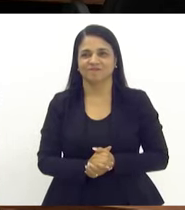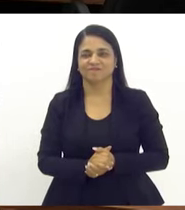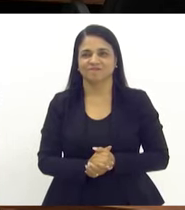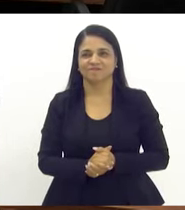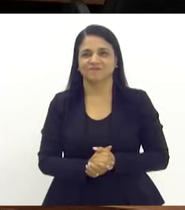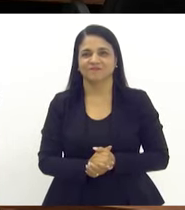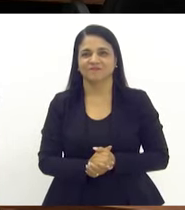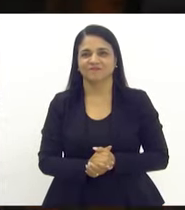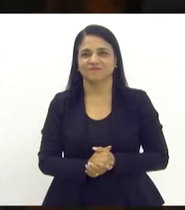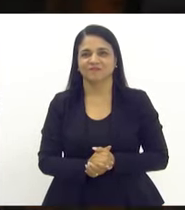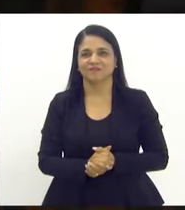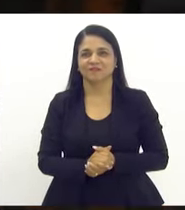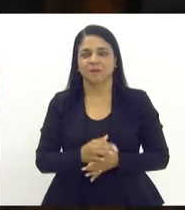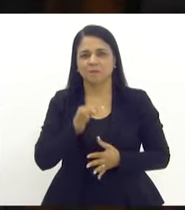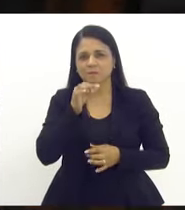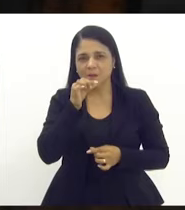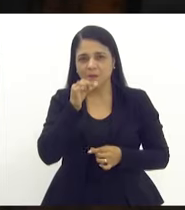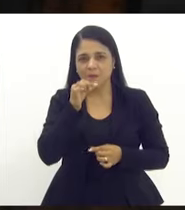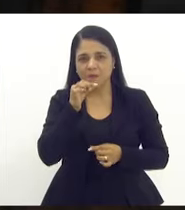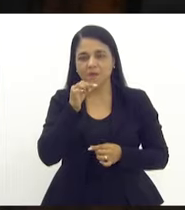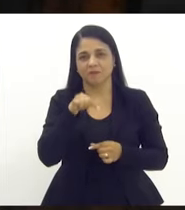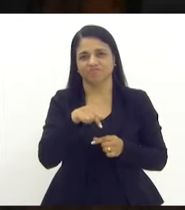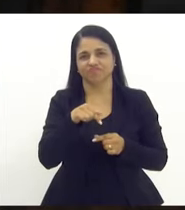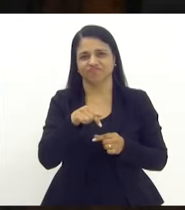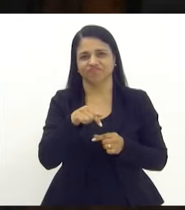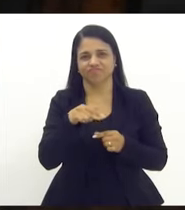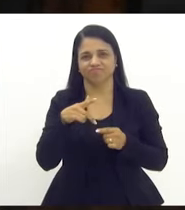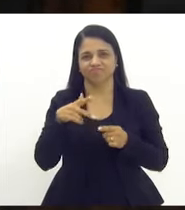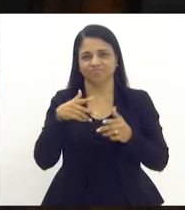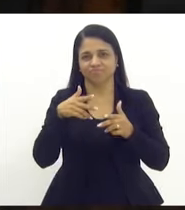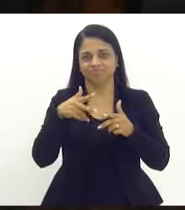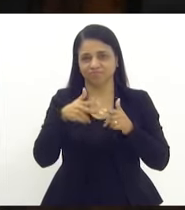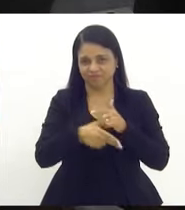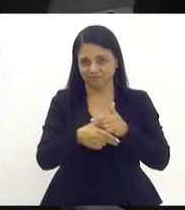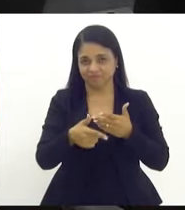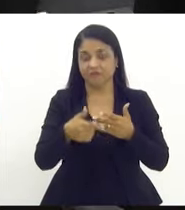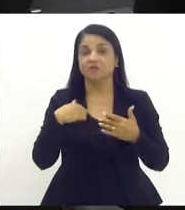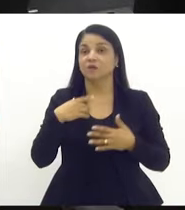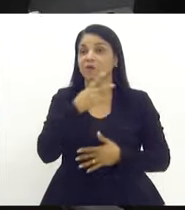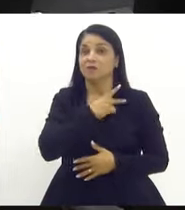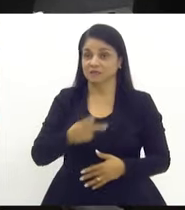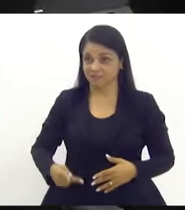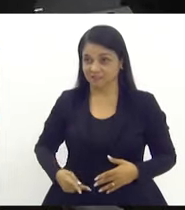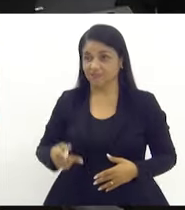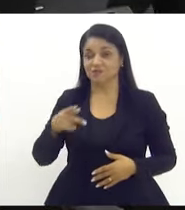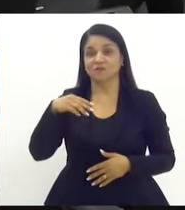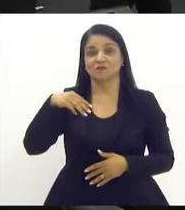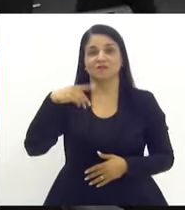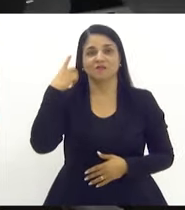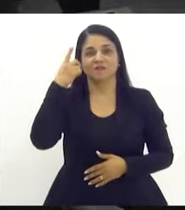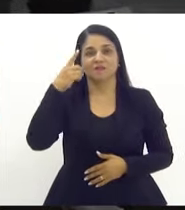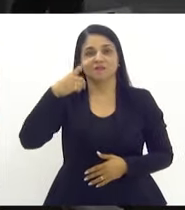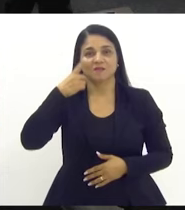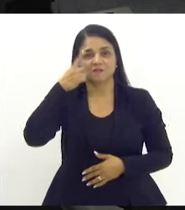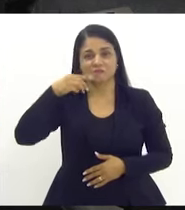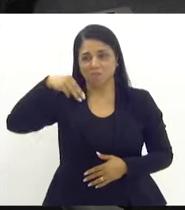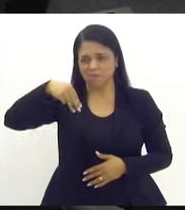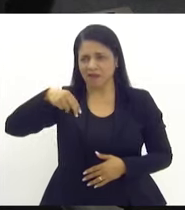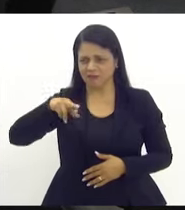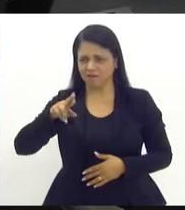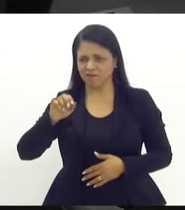Está sem funcionar aqui, ó, o microfone. Senhora presidente, deputado Marquinhos é